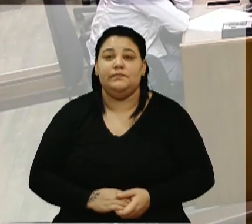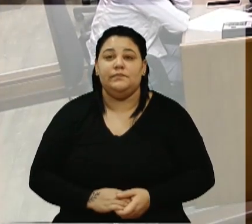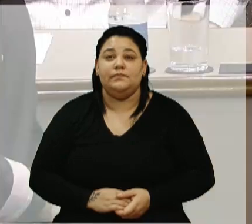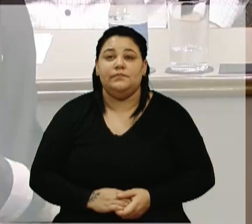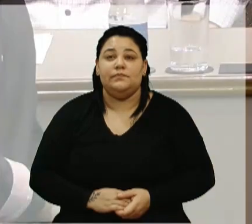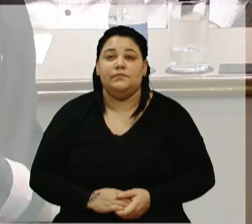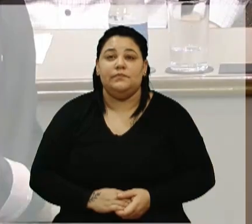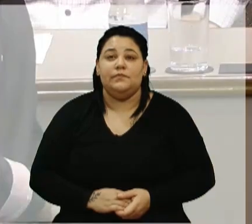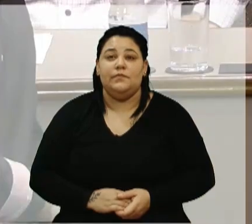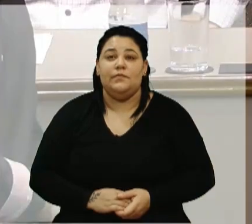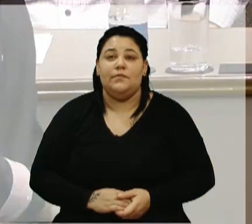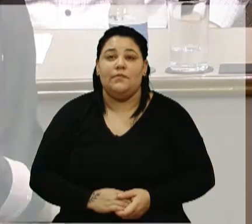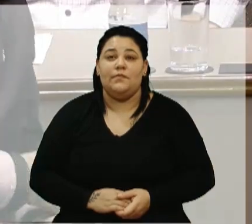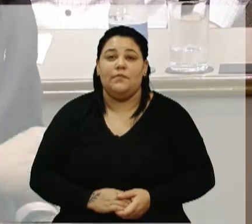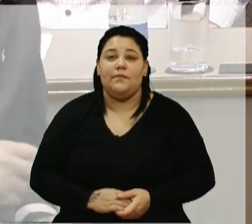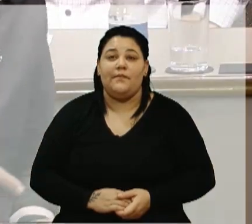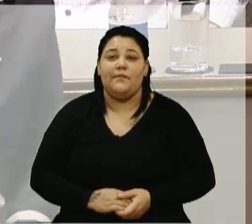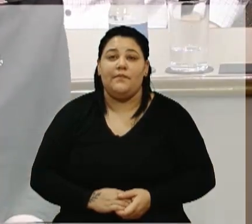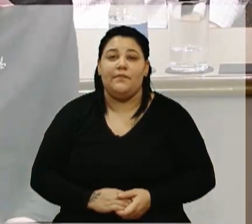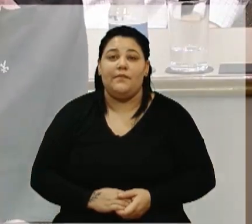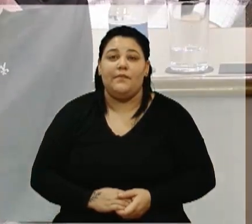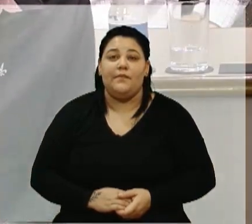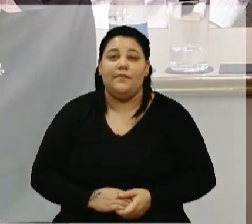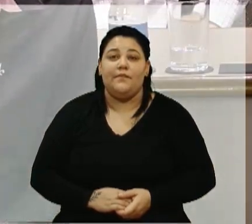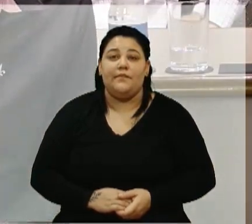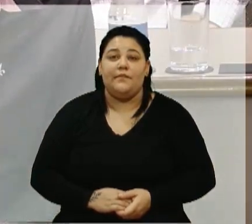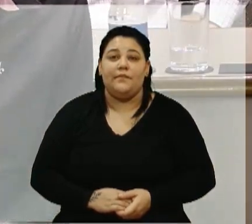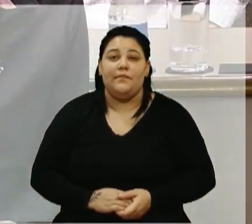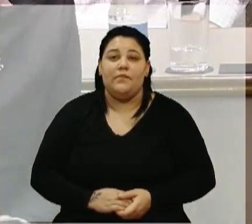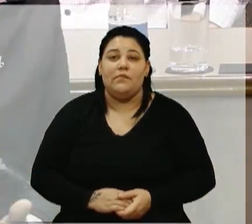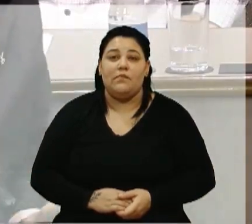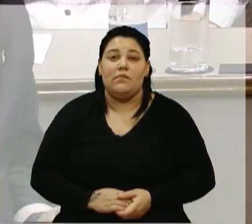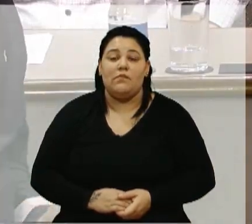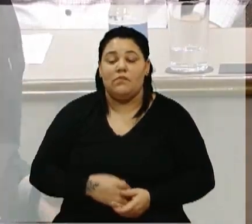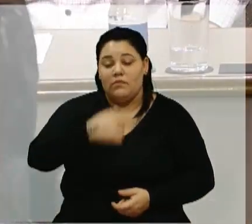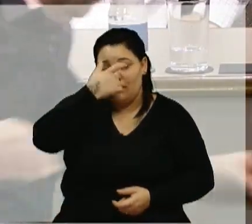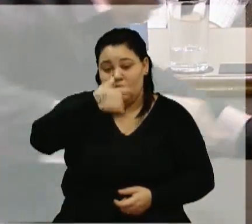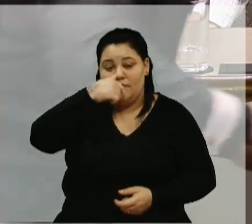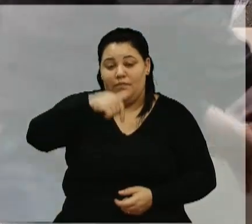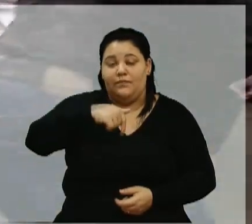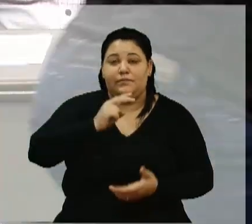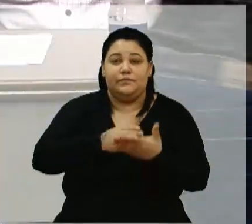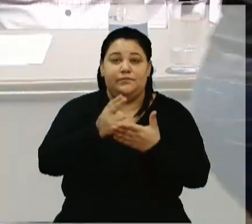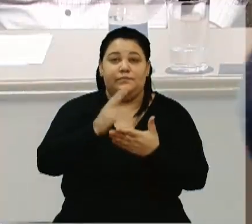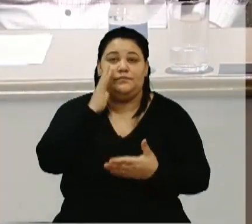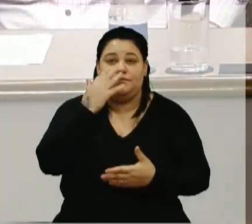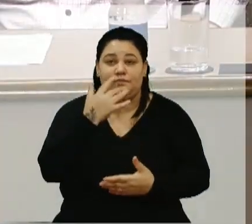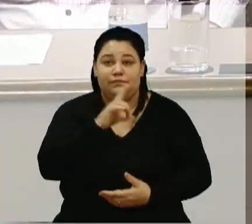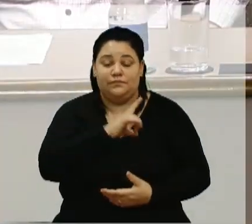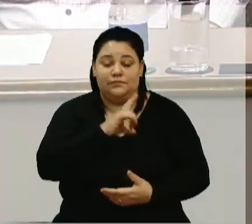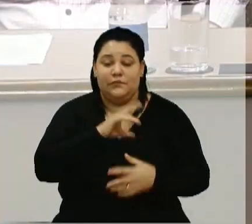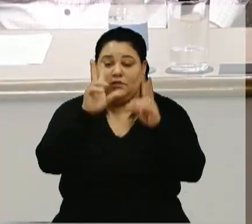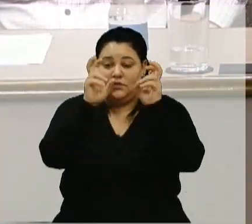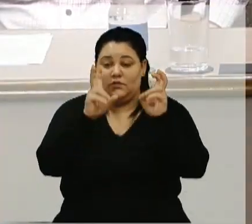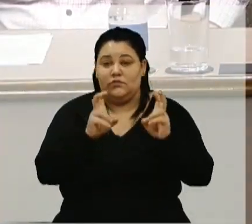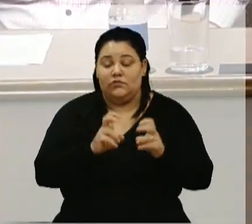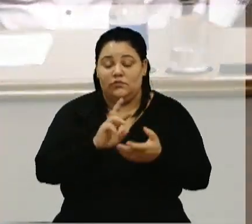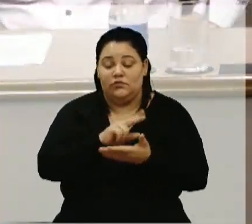e acho que essa casa, como sempre ocorre, discute assuntos das diversas naturezas. Nós